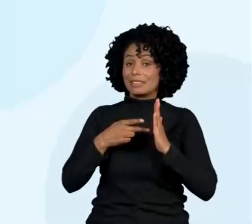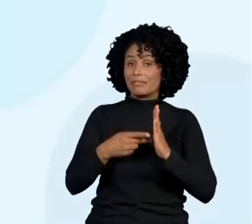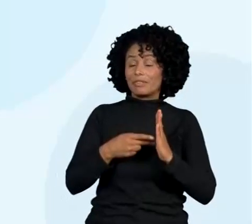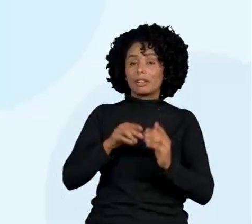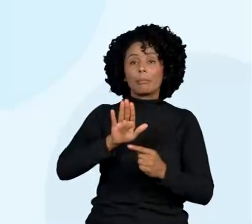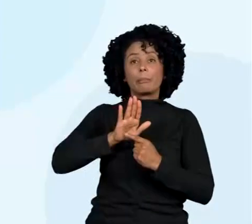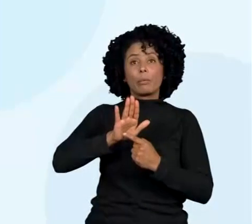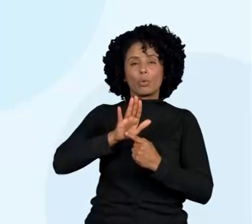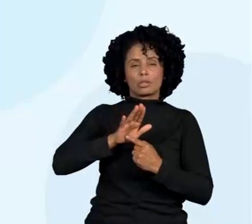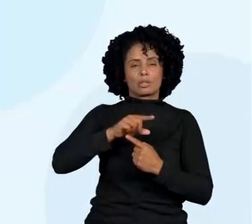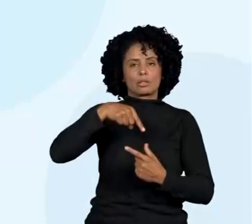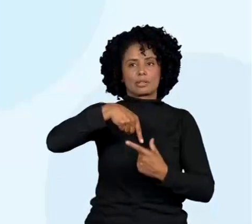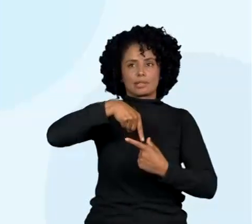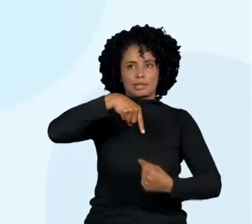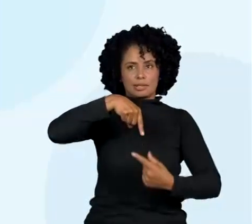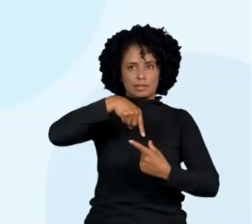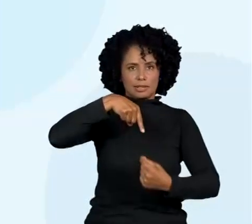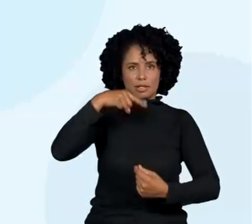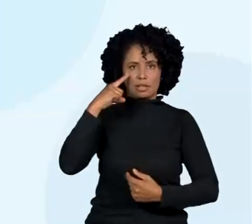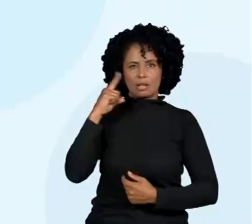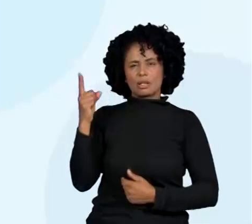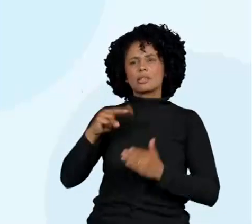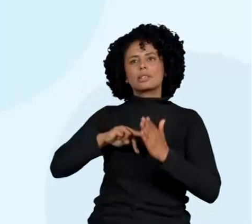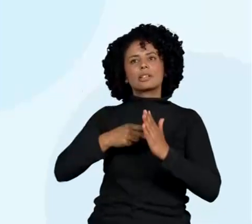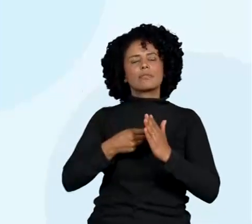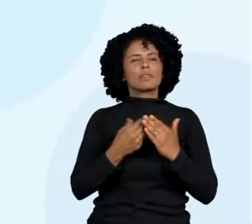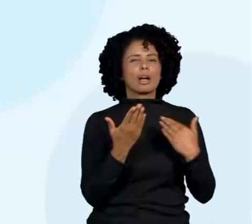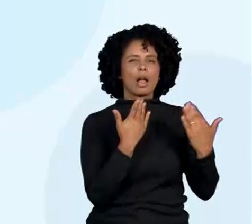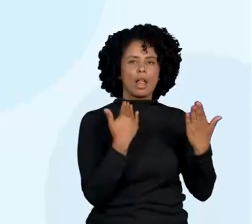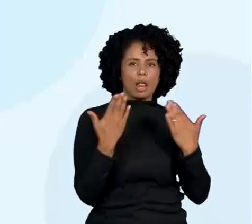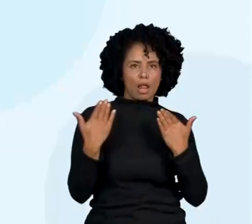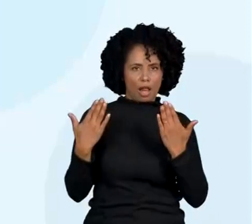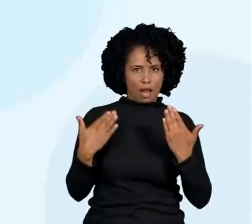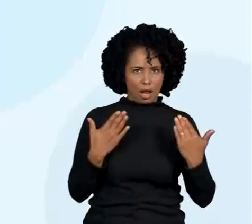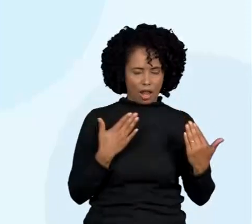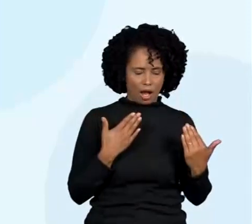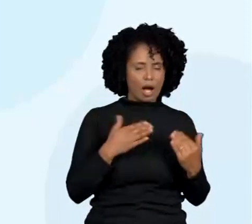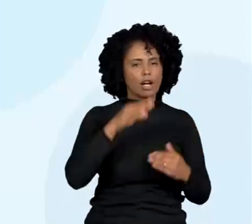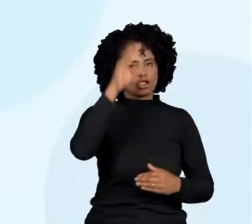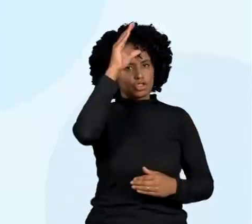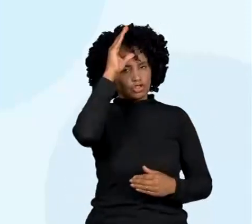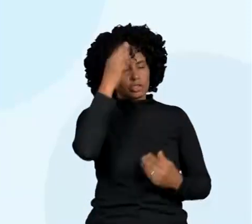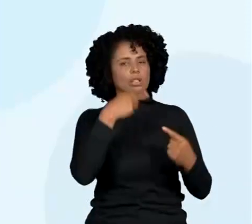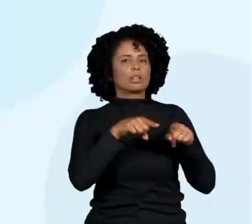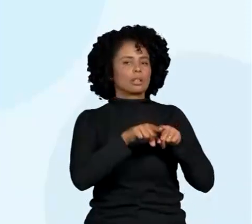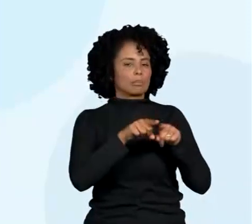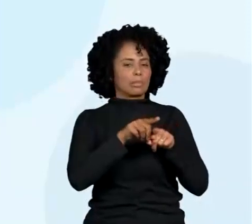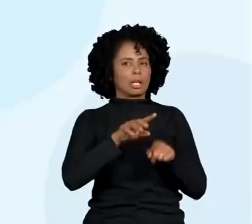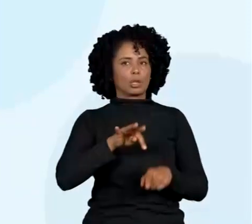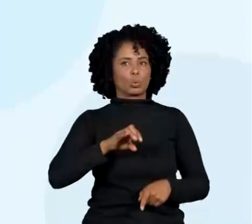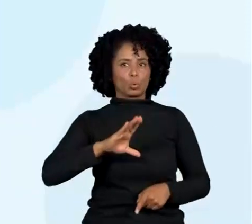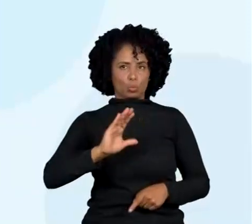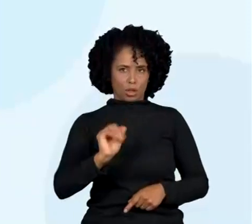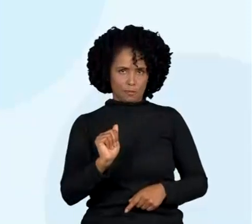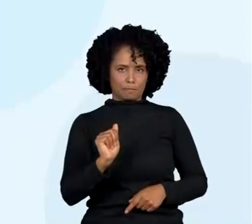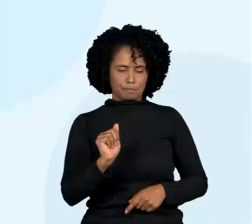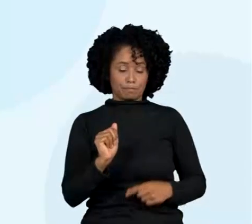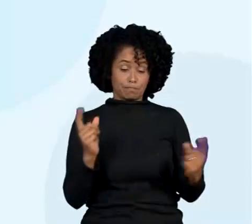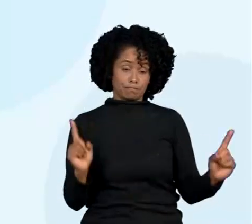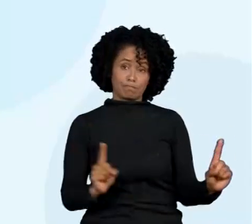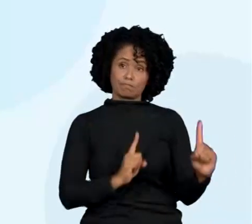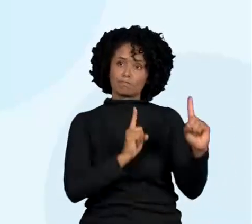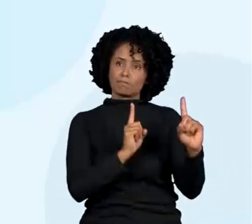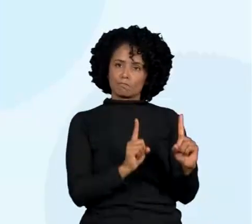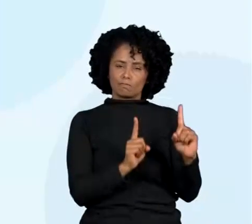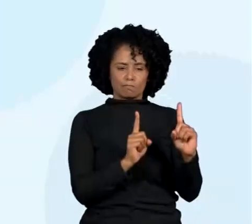com a seta, é o diálogo que acontece entre a titia e o Tuca. Então, eles